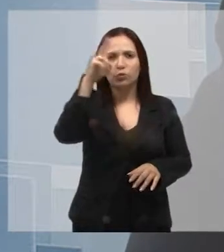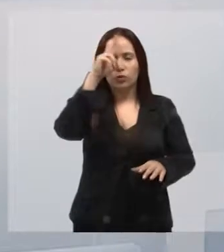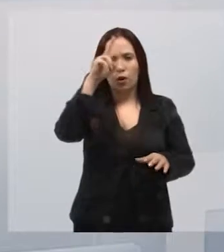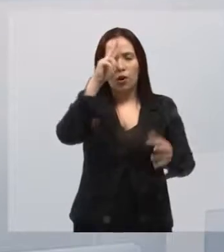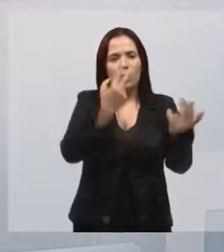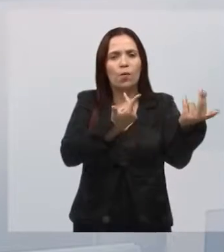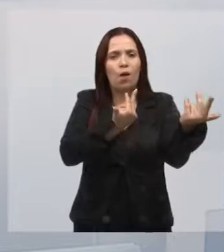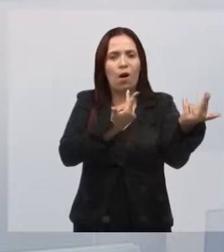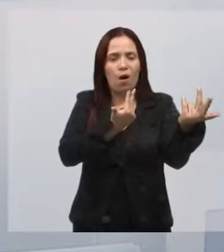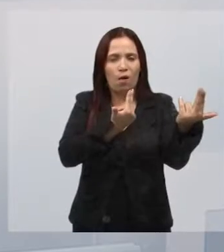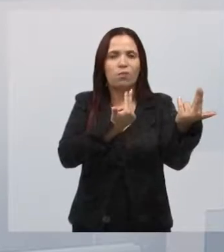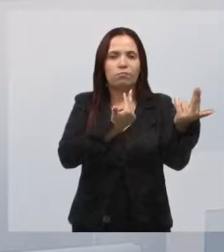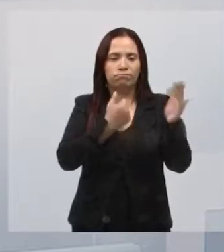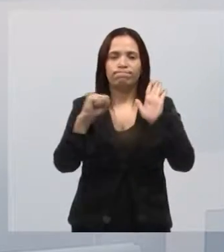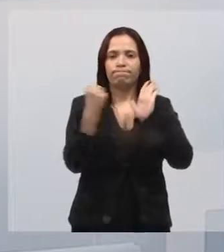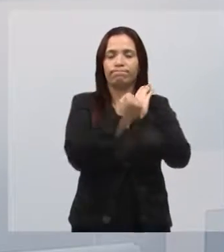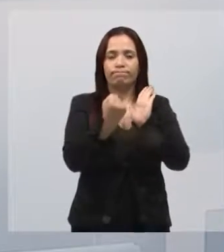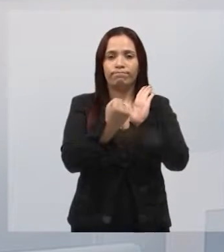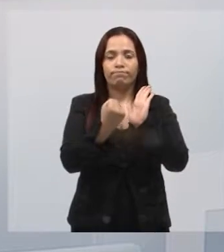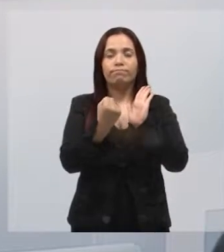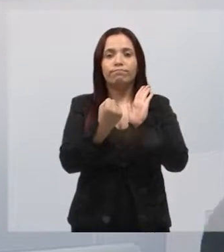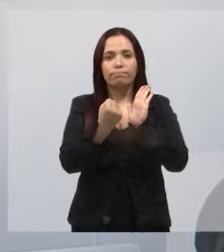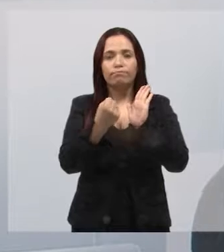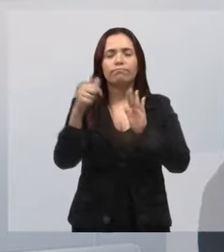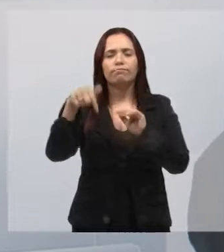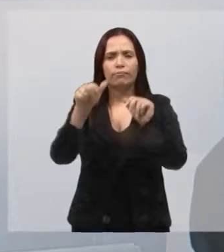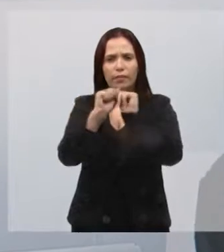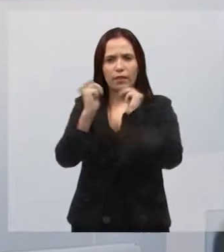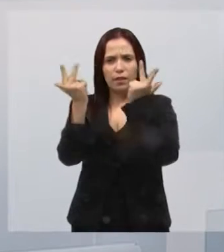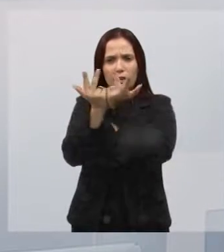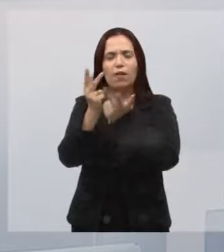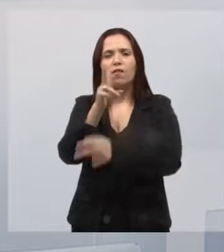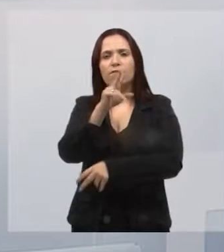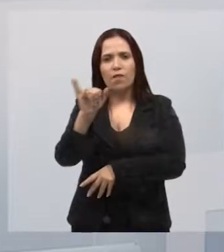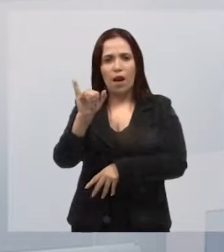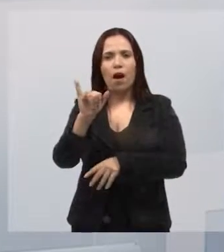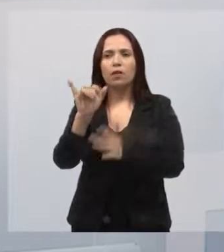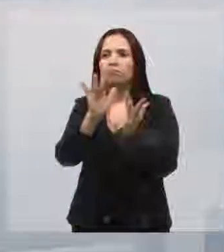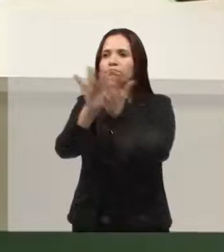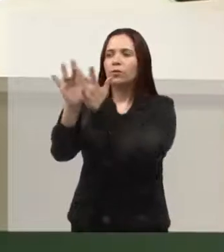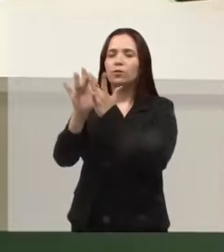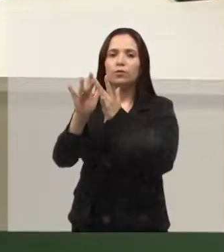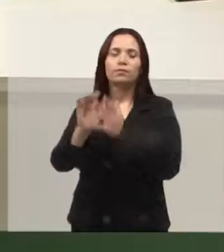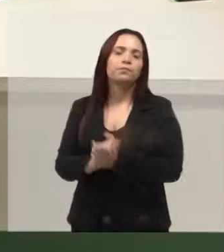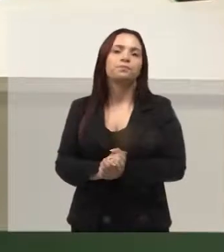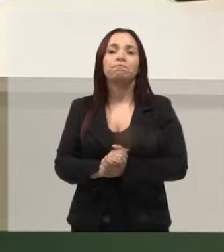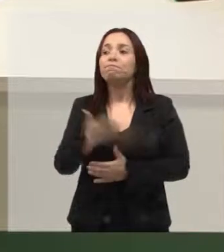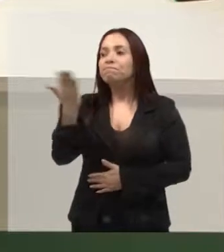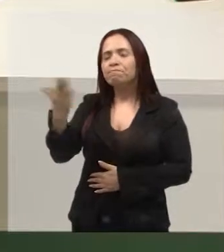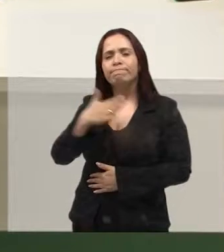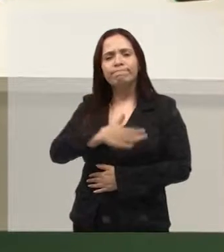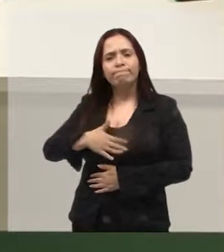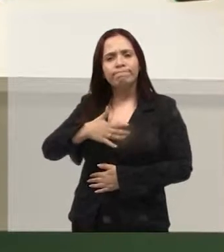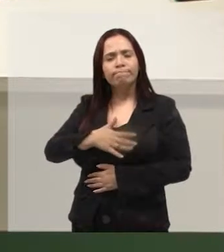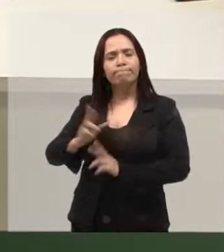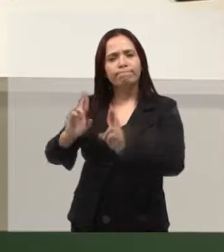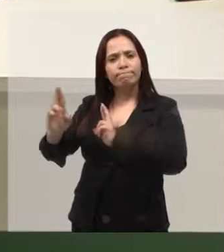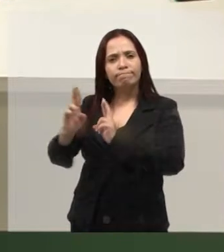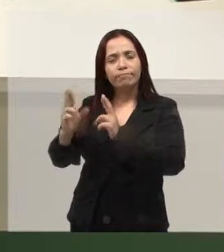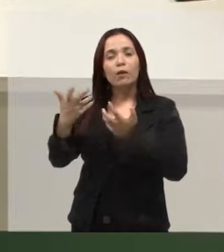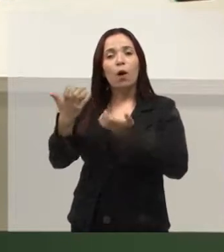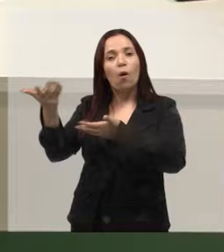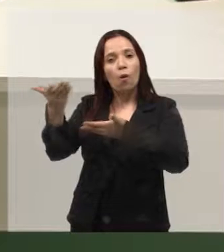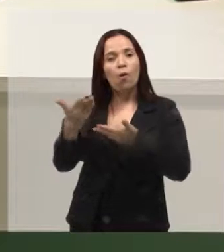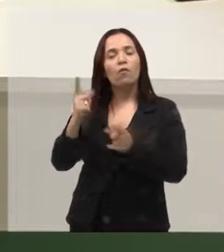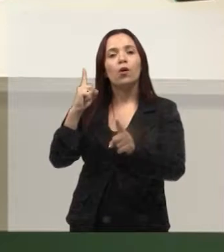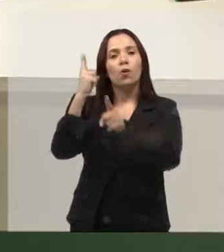né? Então, acho que essa casa aqui, se é a casa do povo, vai se tornar ainda mais do povo ainda. Vereador, foi um prazer ter ele comigo aqui. Quero lhe convidar para